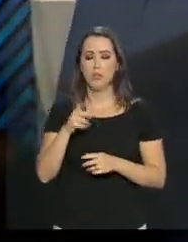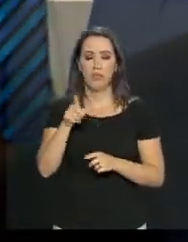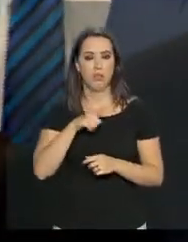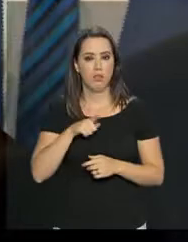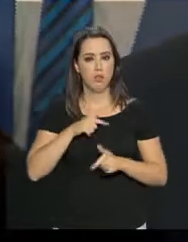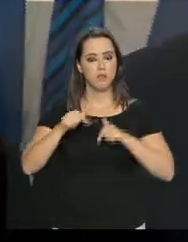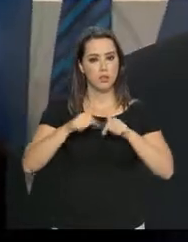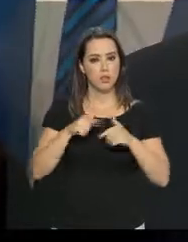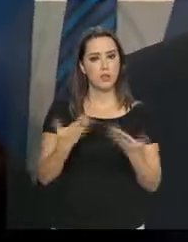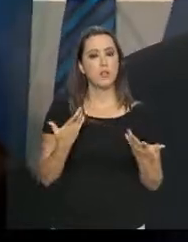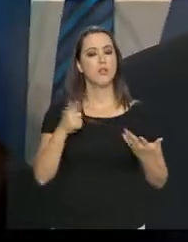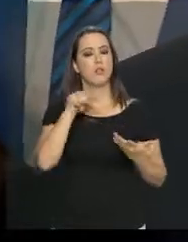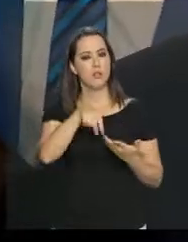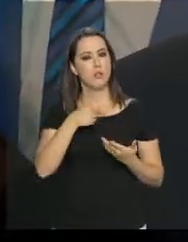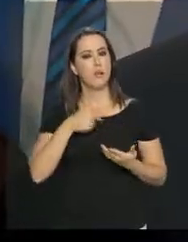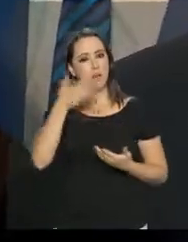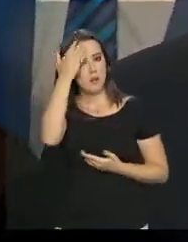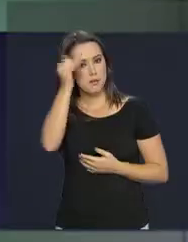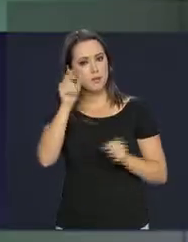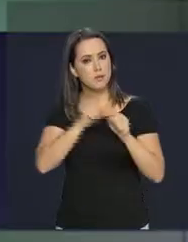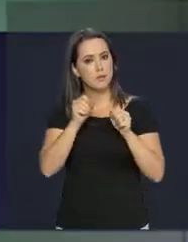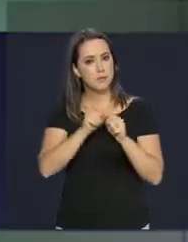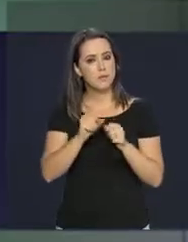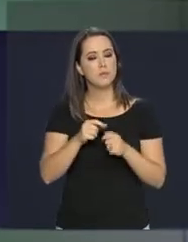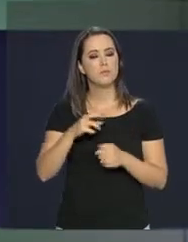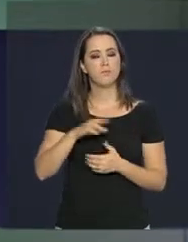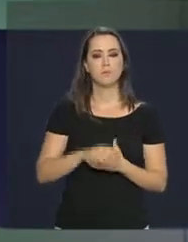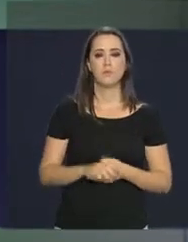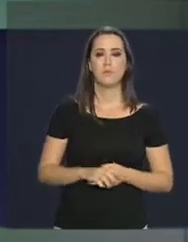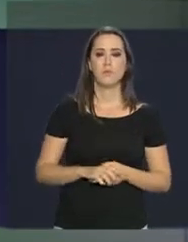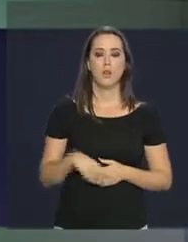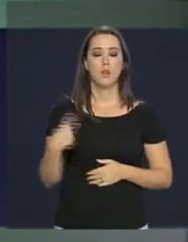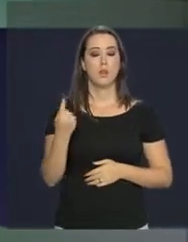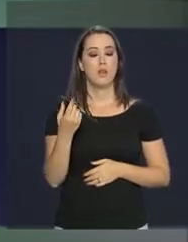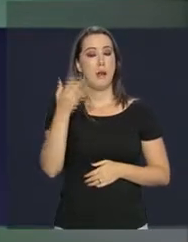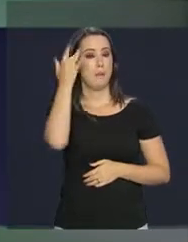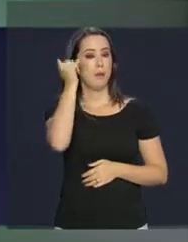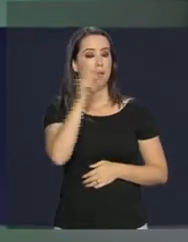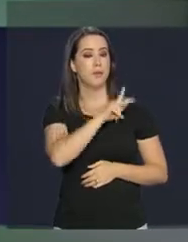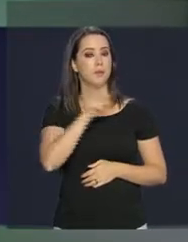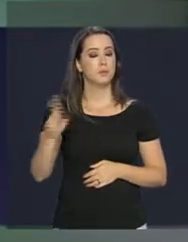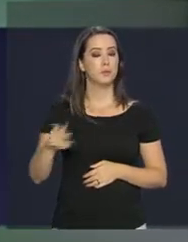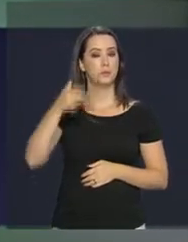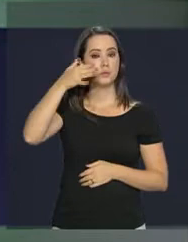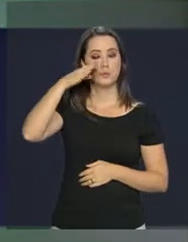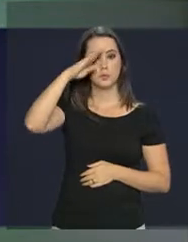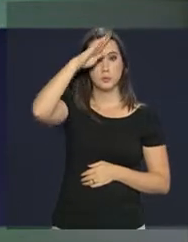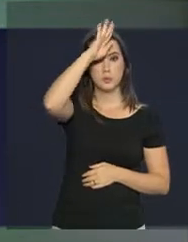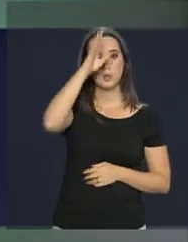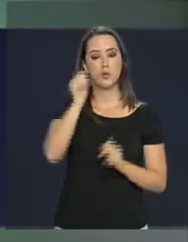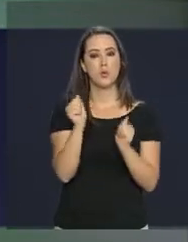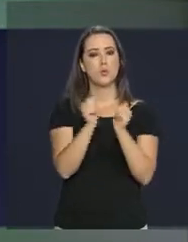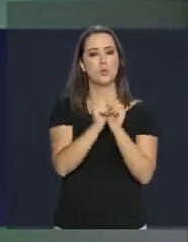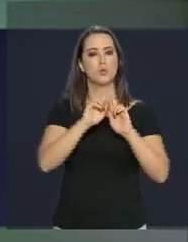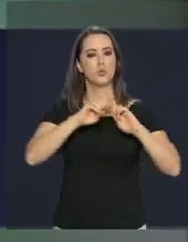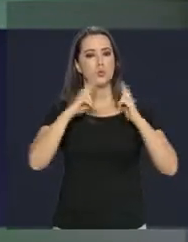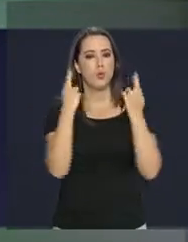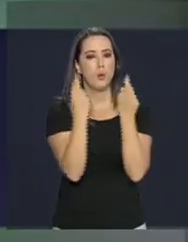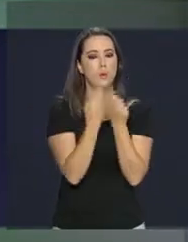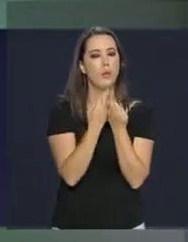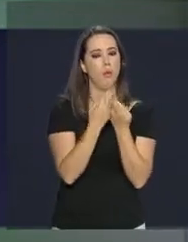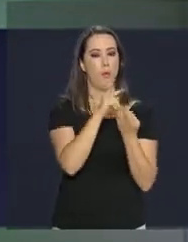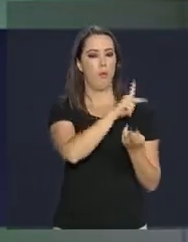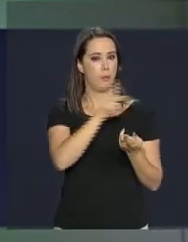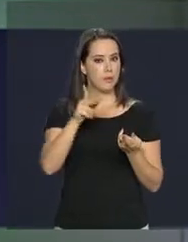competência e autoridade não queremos isso e amanhã o presidente eleito jair bolsonaro se reúne com o presidente michel temer